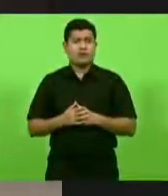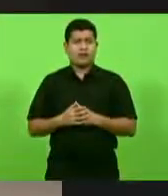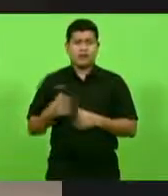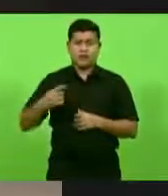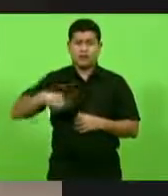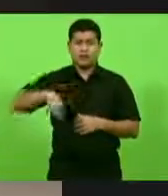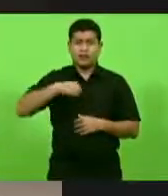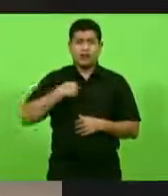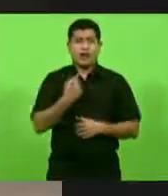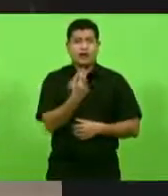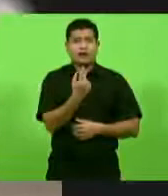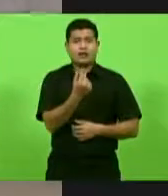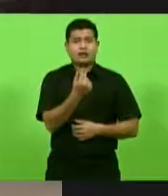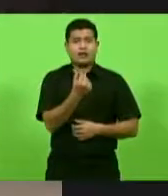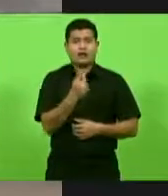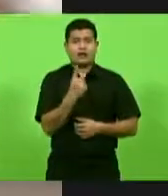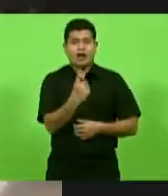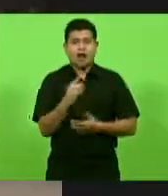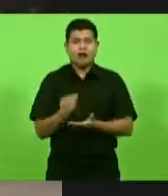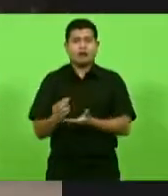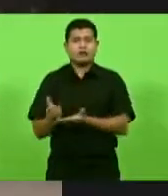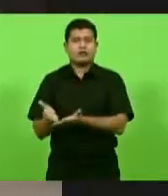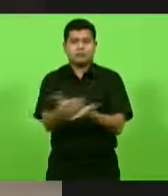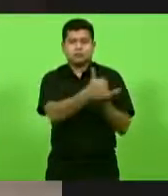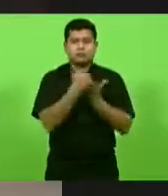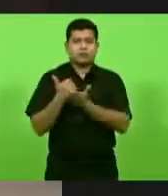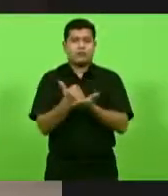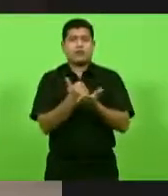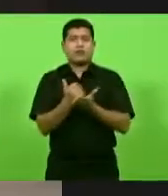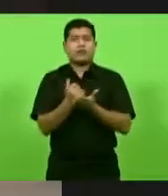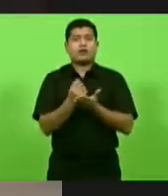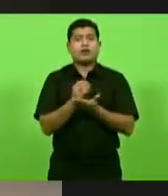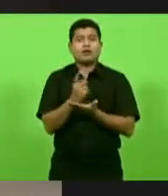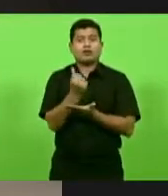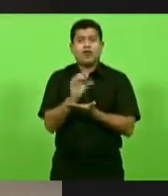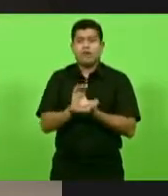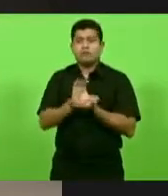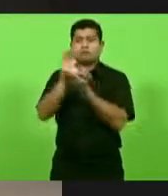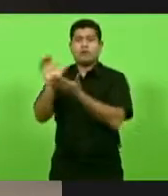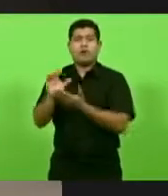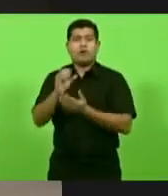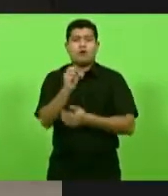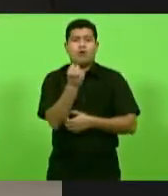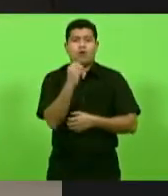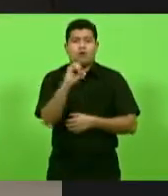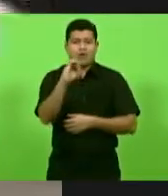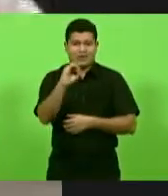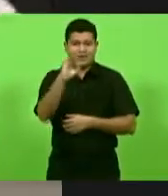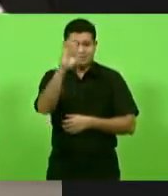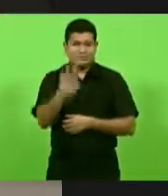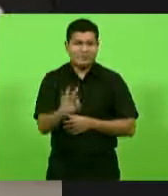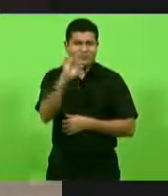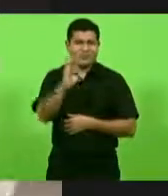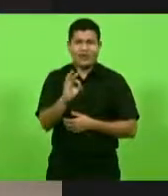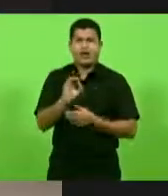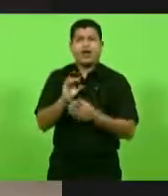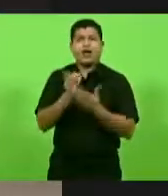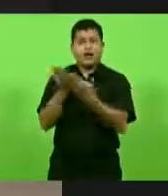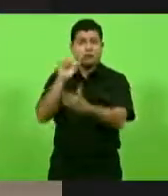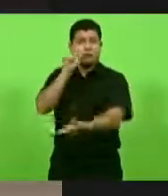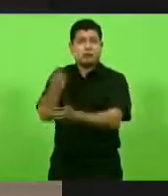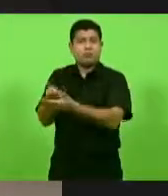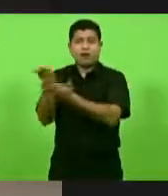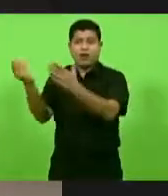aqui, 80 vai para construir obra no norte e nordeste do Brasil. E eles nos tratam como